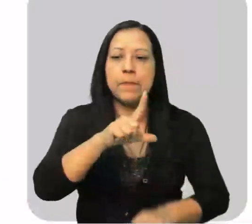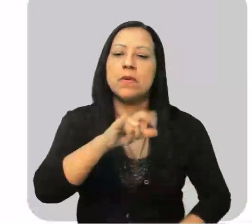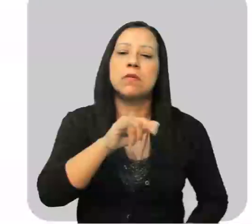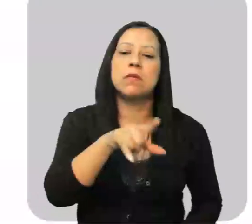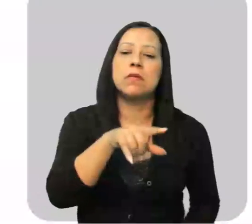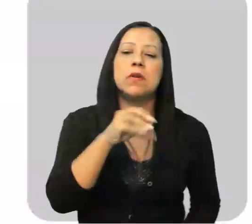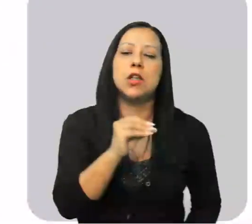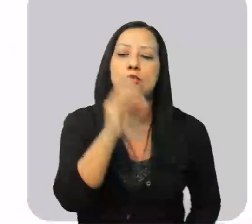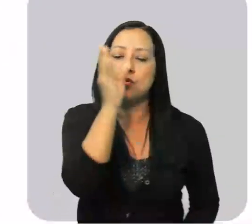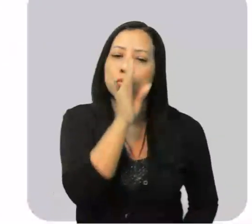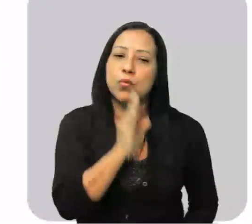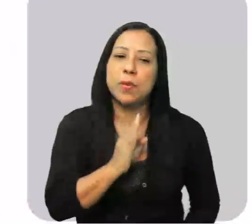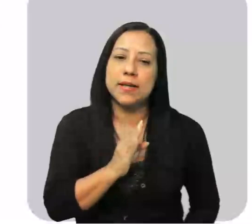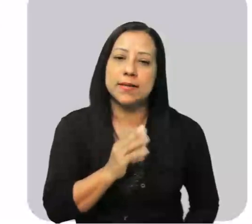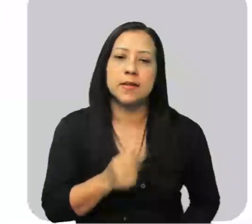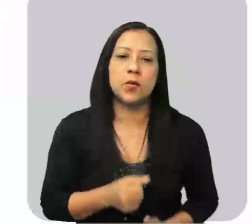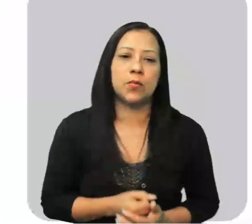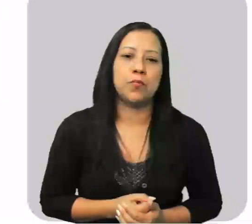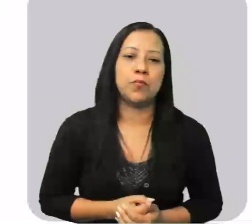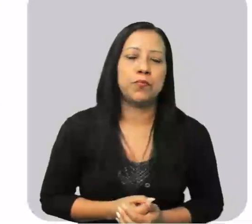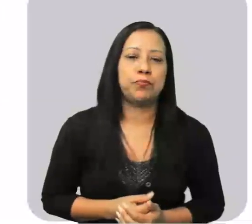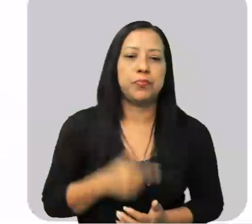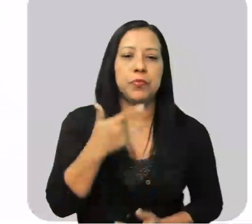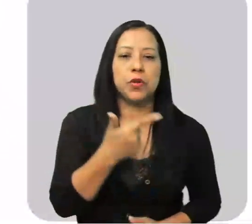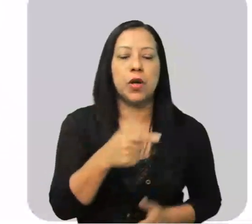E a coleta de lixo no Brasil?